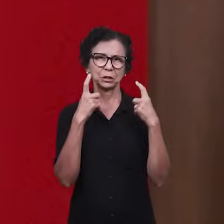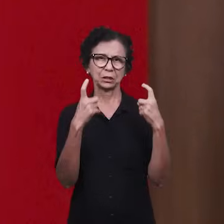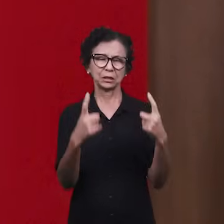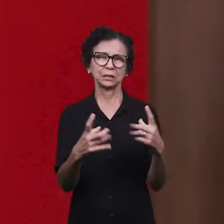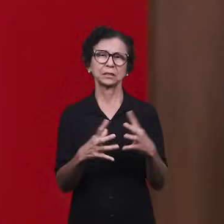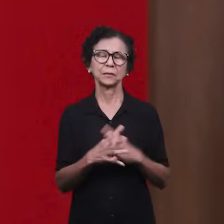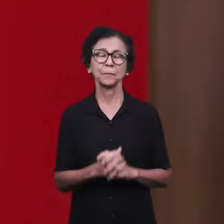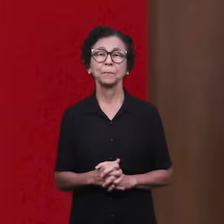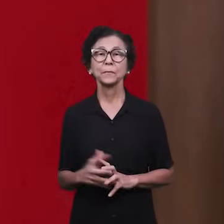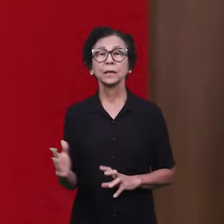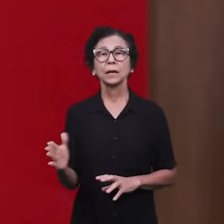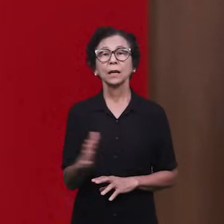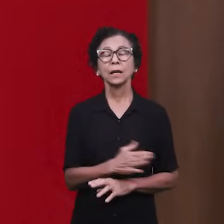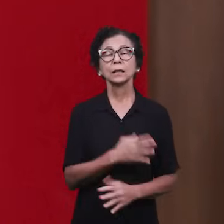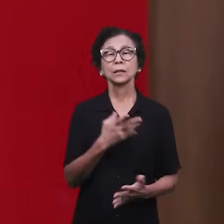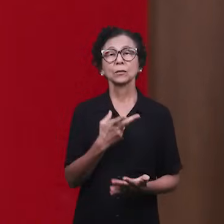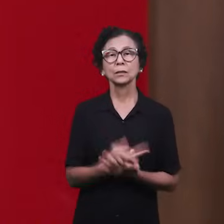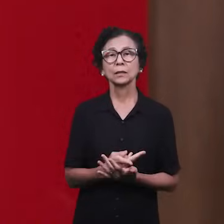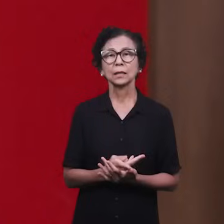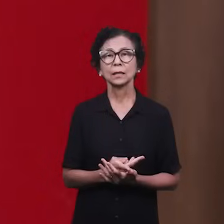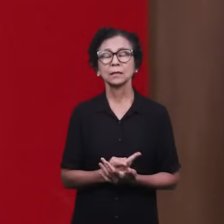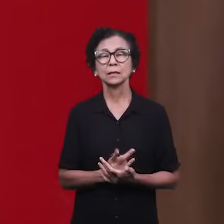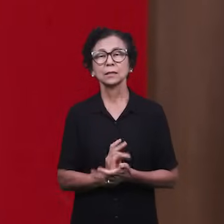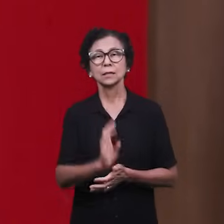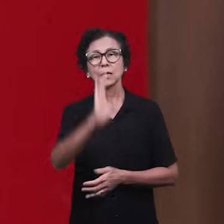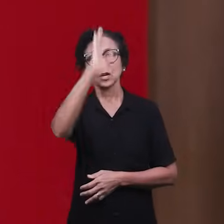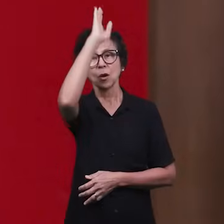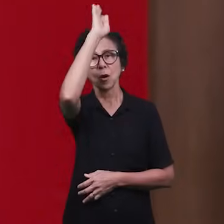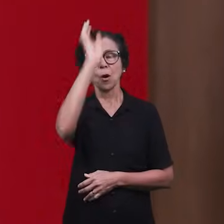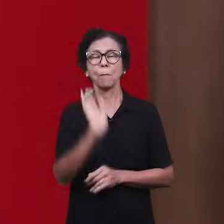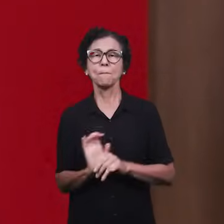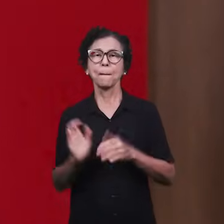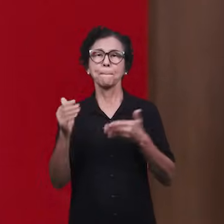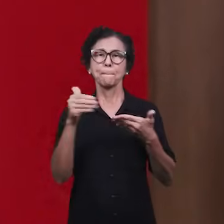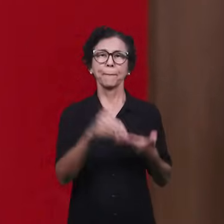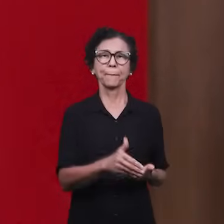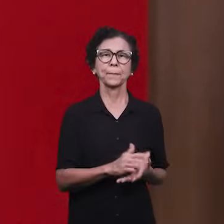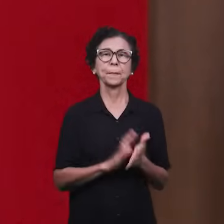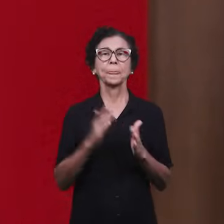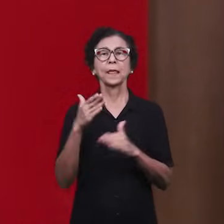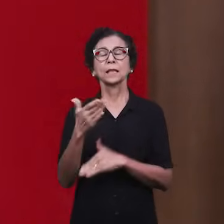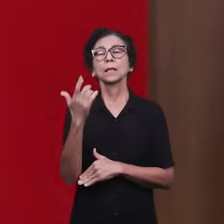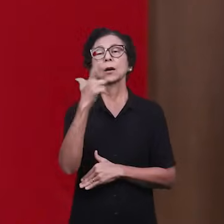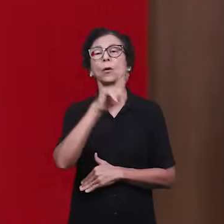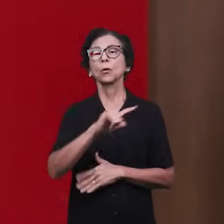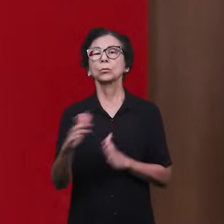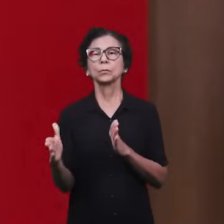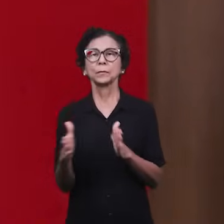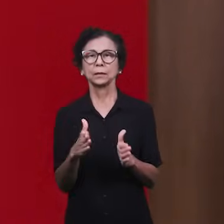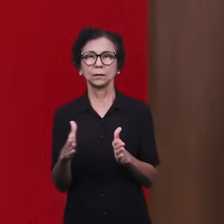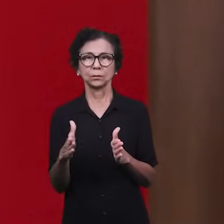em 476, acontece uma mudança também, porque aí entra um novo período na história chamado feudalismo.